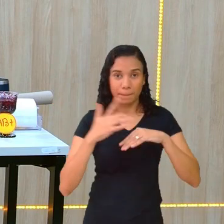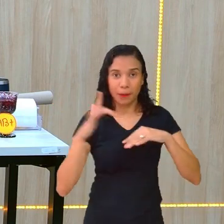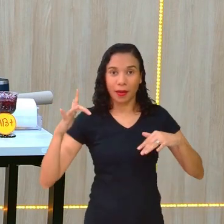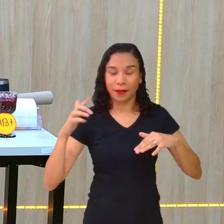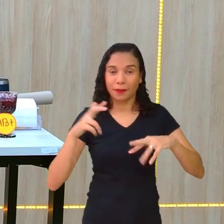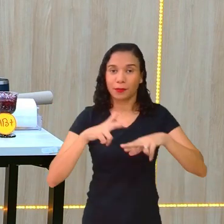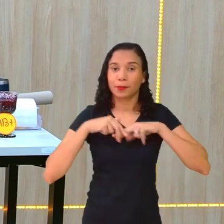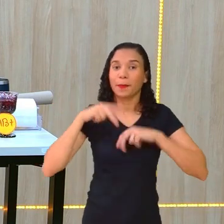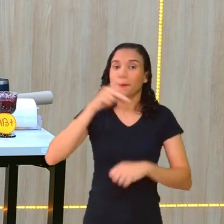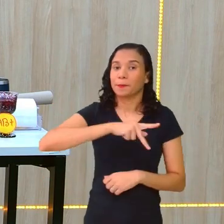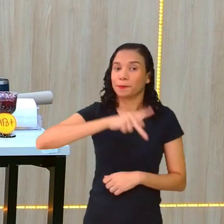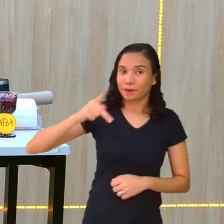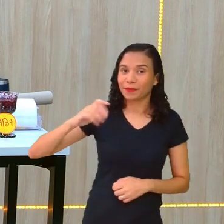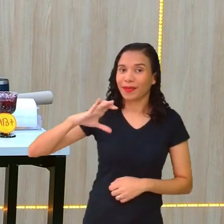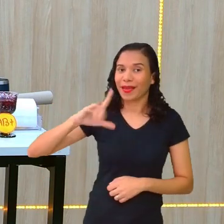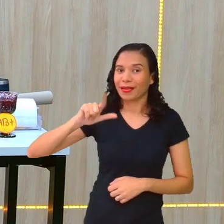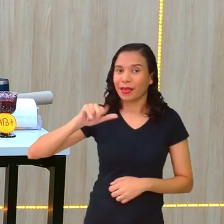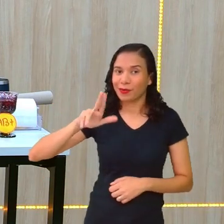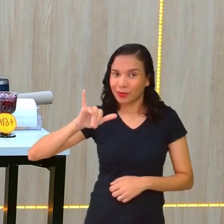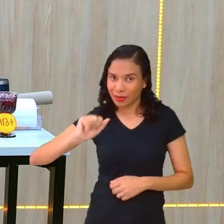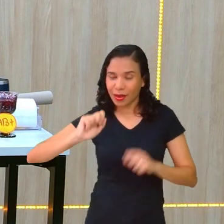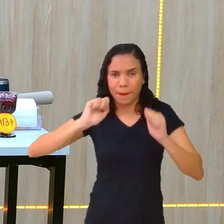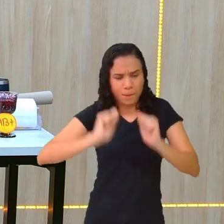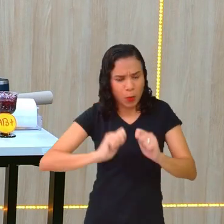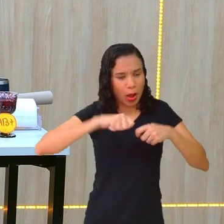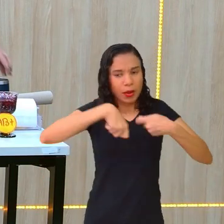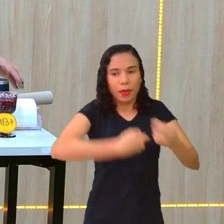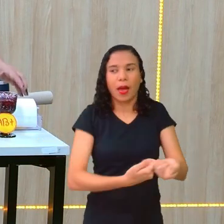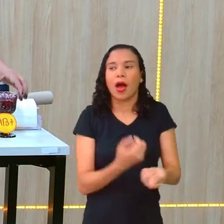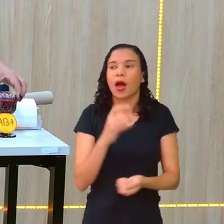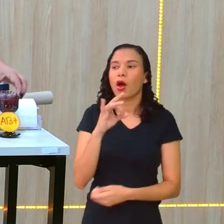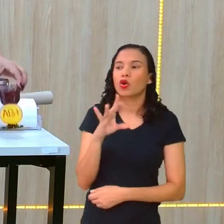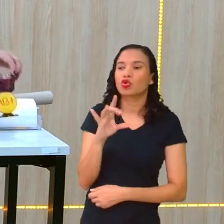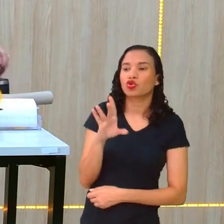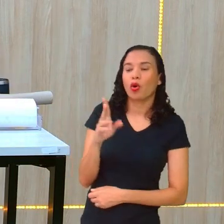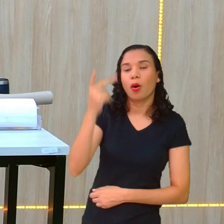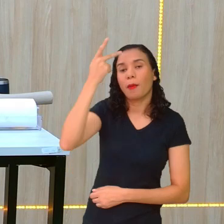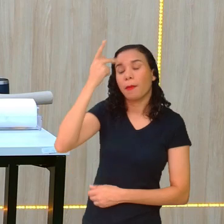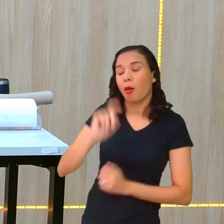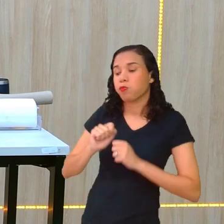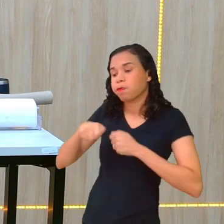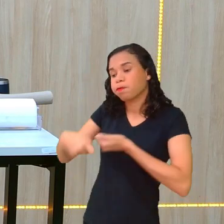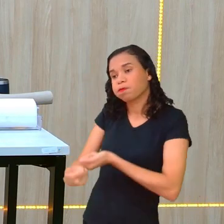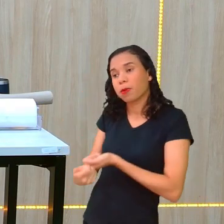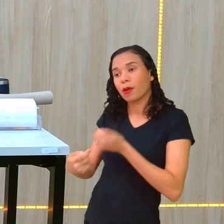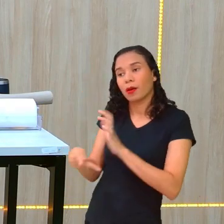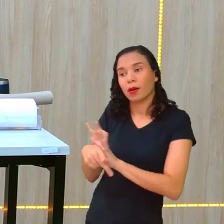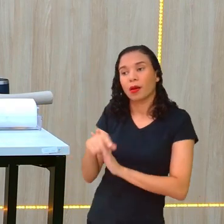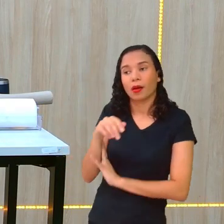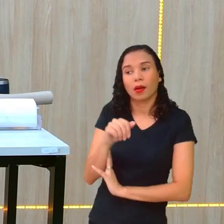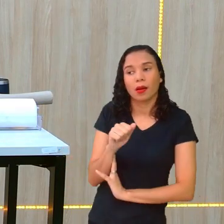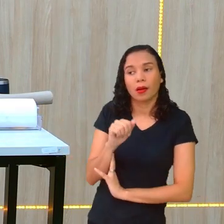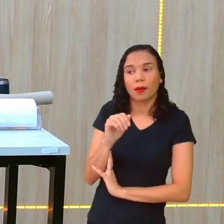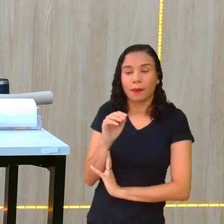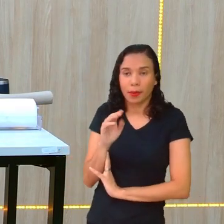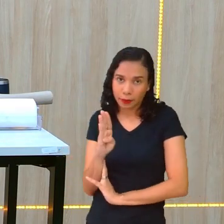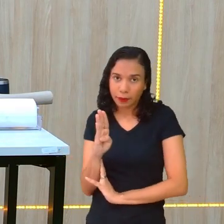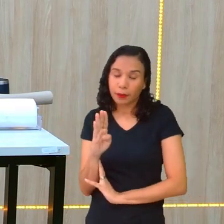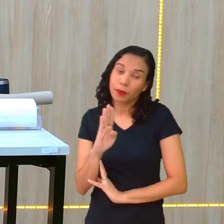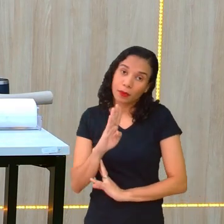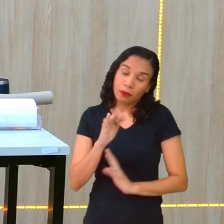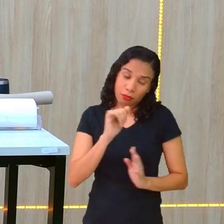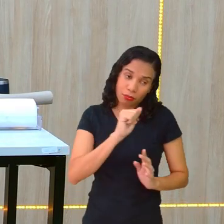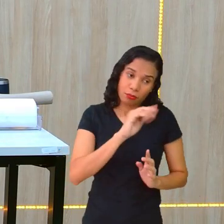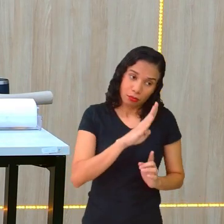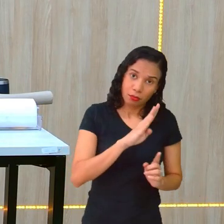Então, a professora Cláudia, ela pode doar apenas, né, para A